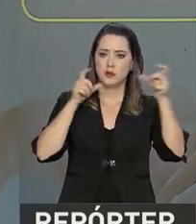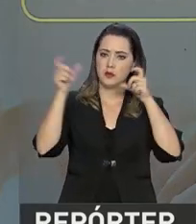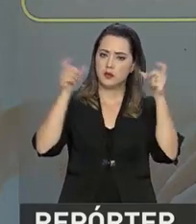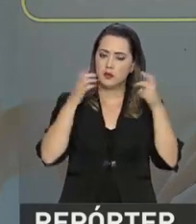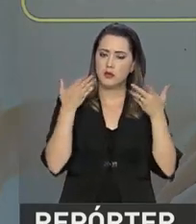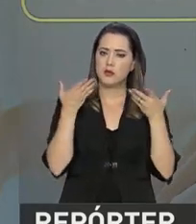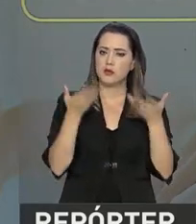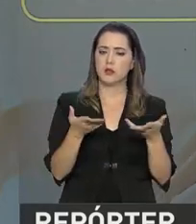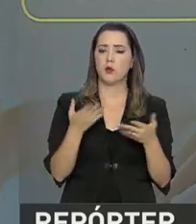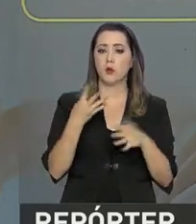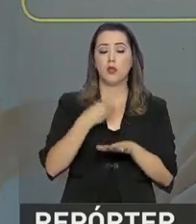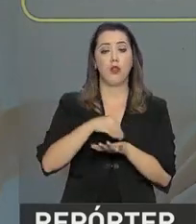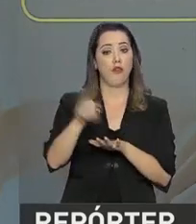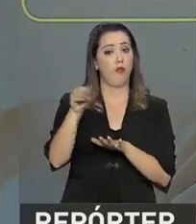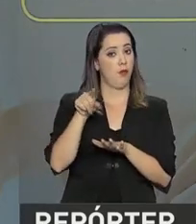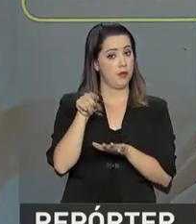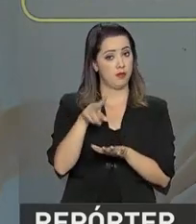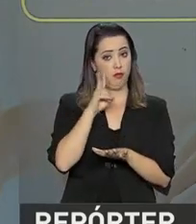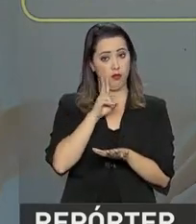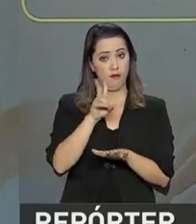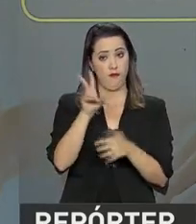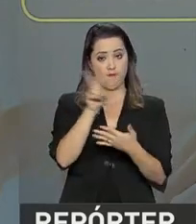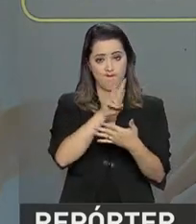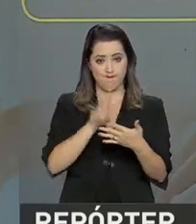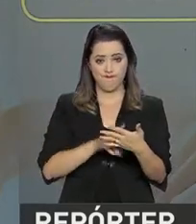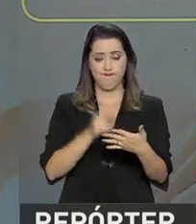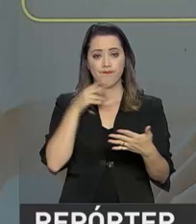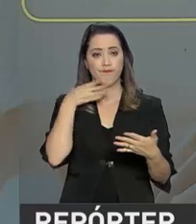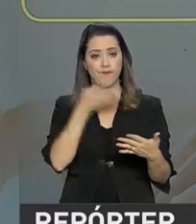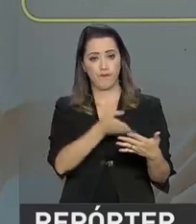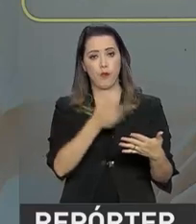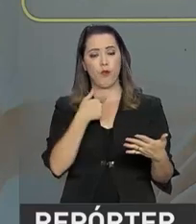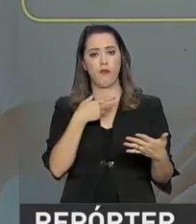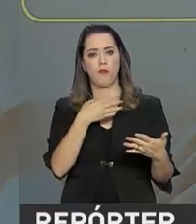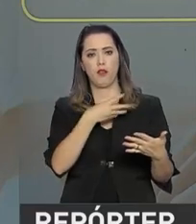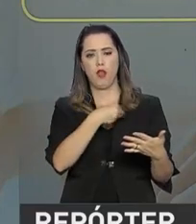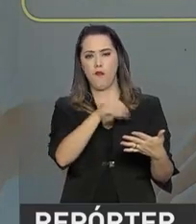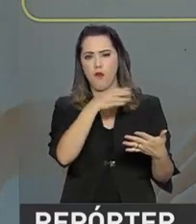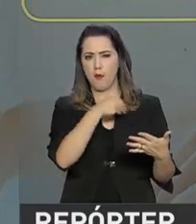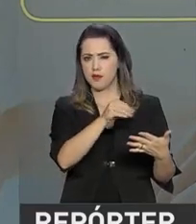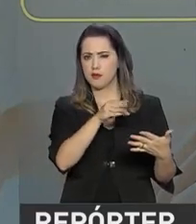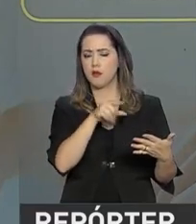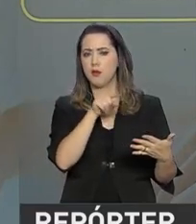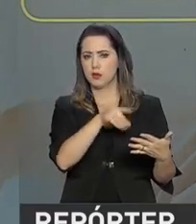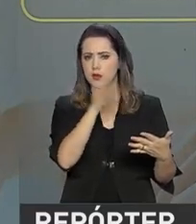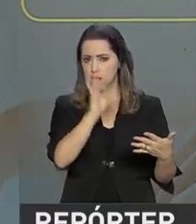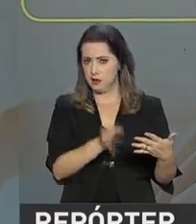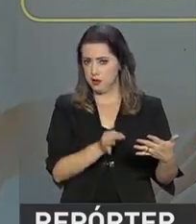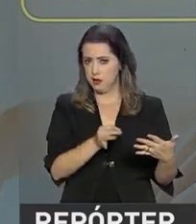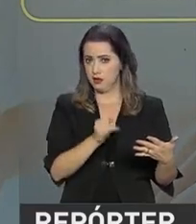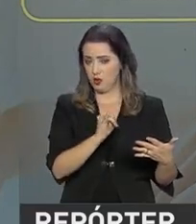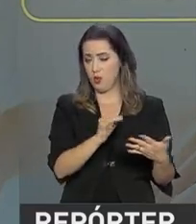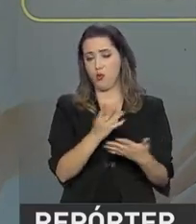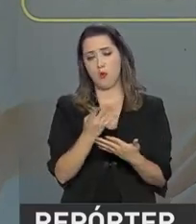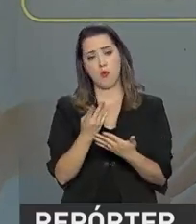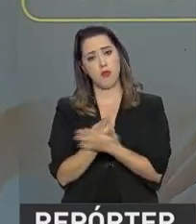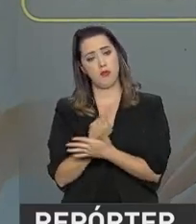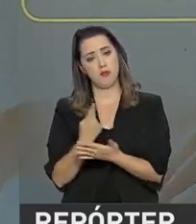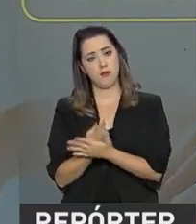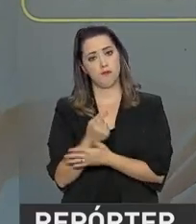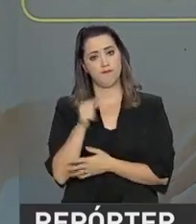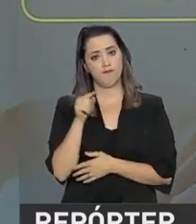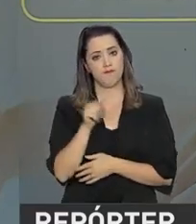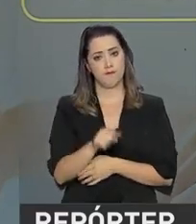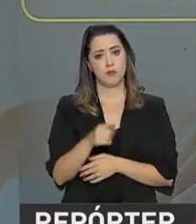na informação que é passada a ele néca caso haja alguma irregularidade com aquela